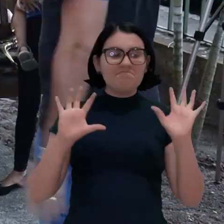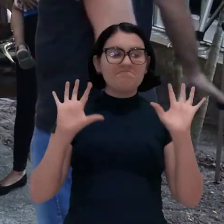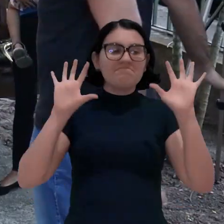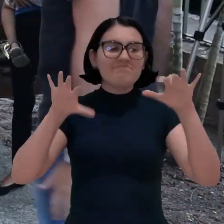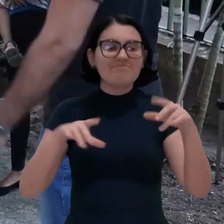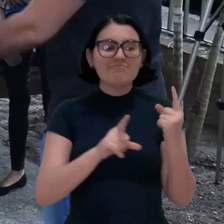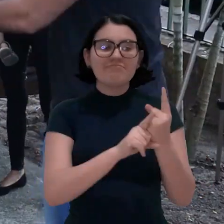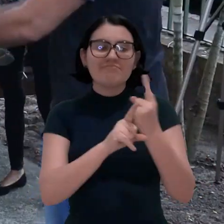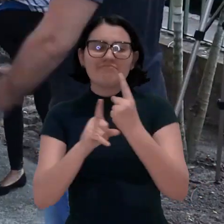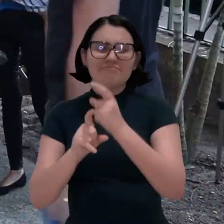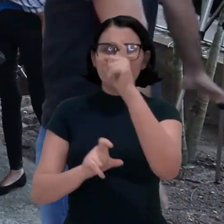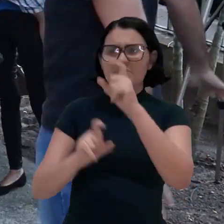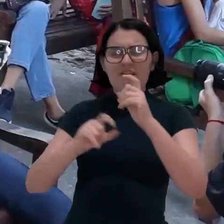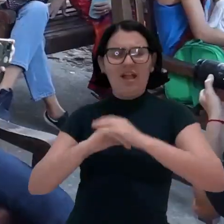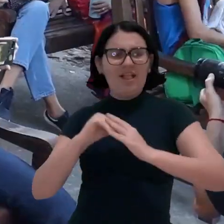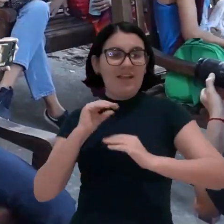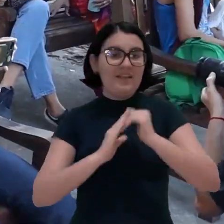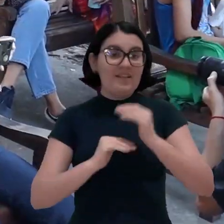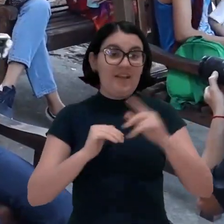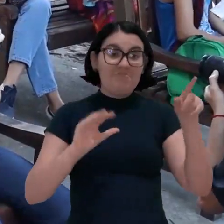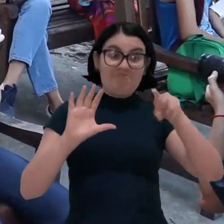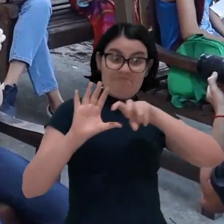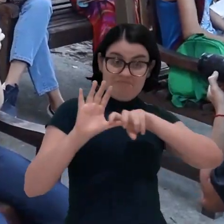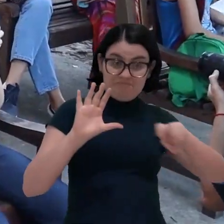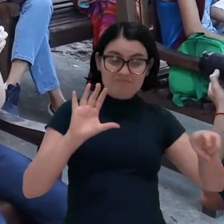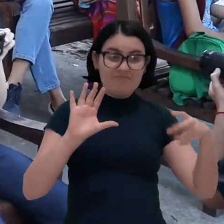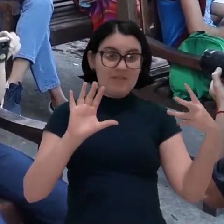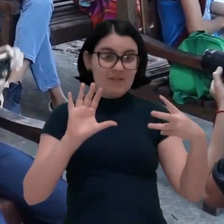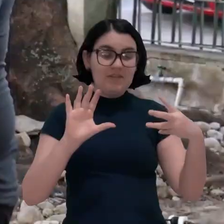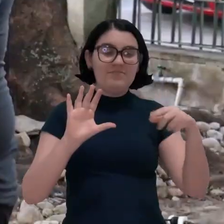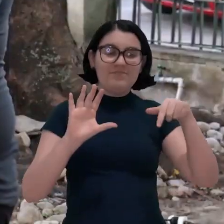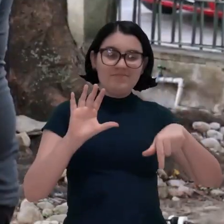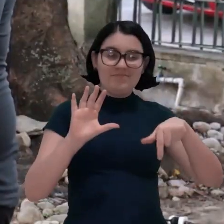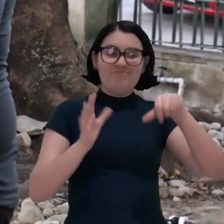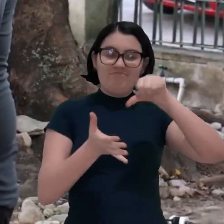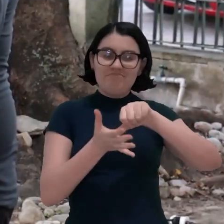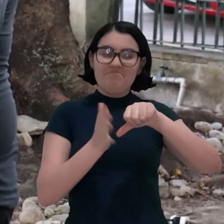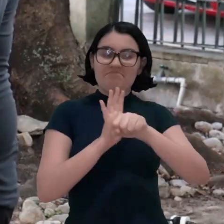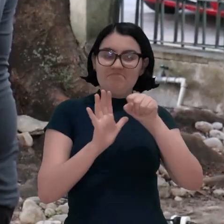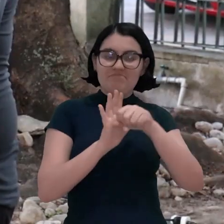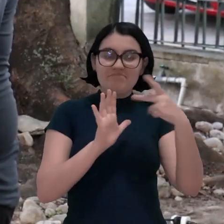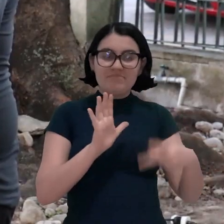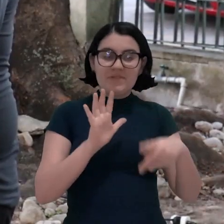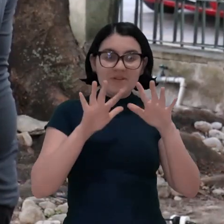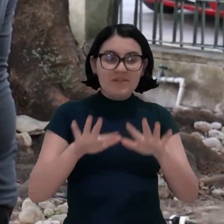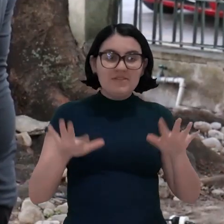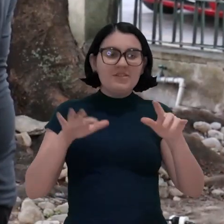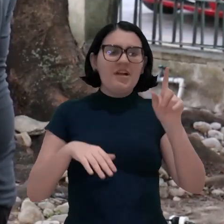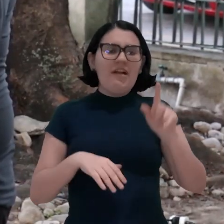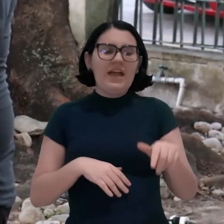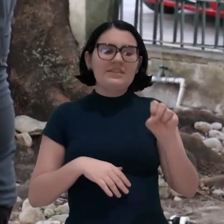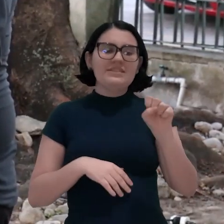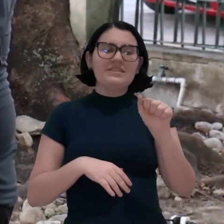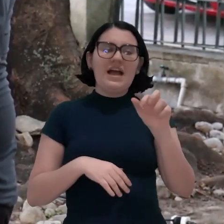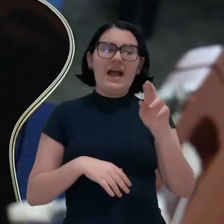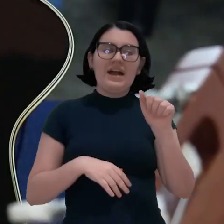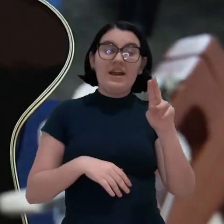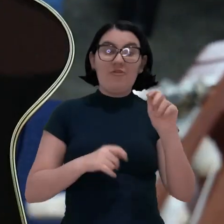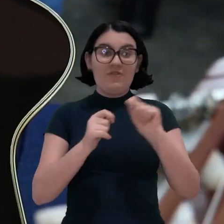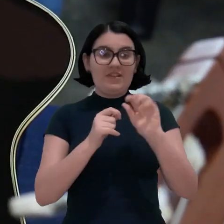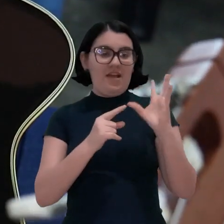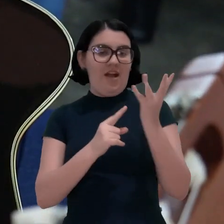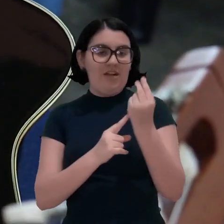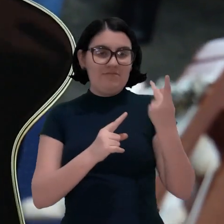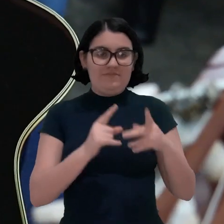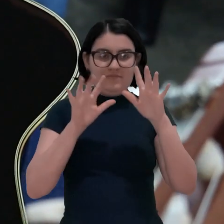Um encontro de muitos talentos no Bosque do Centro de Humanidades 3, no campus do Benfica da Universidade Federal do Ceará. Este